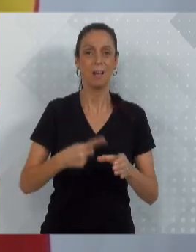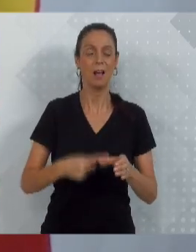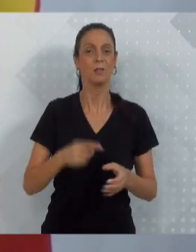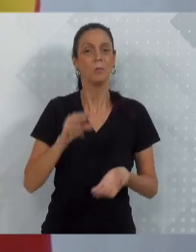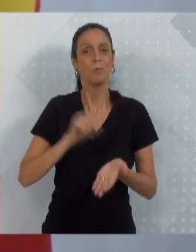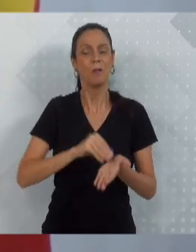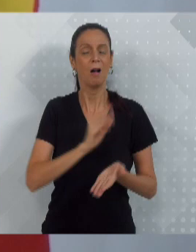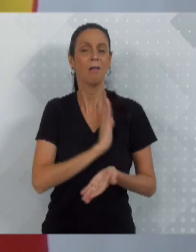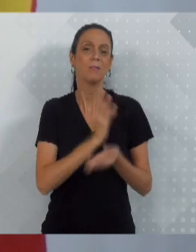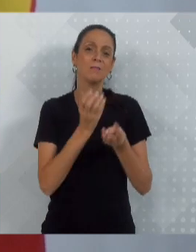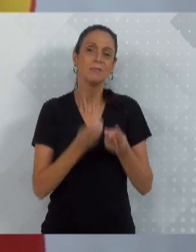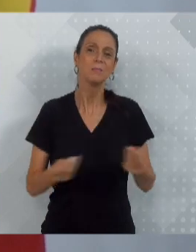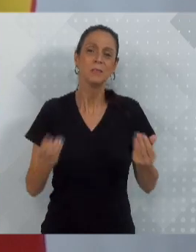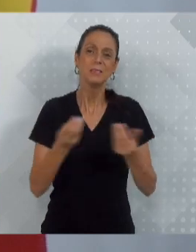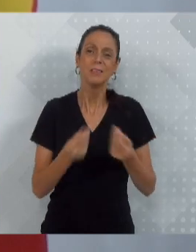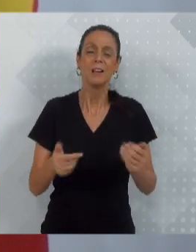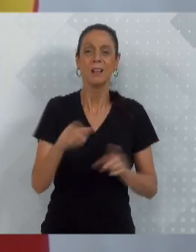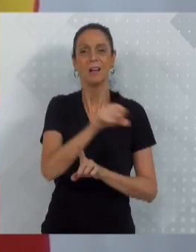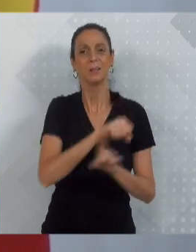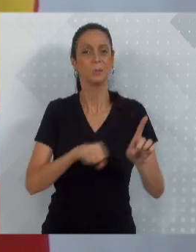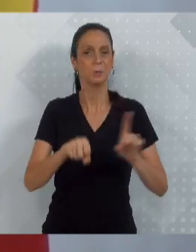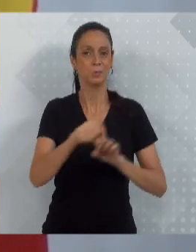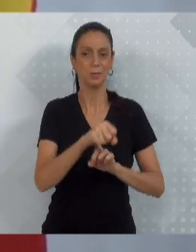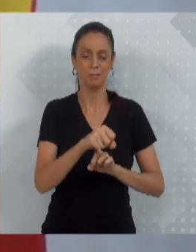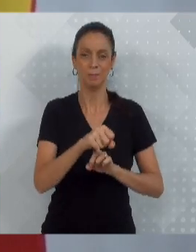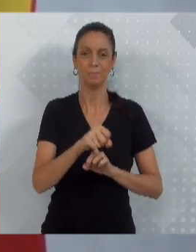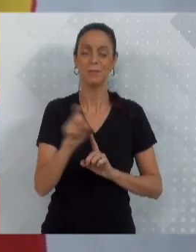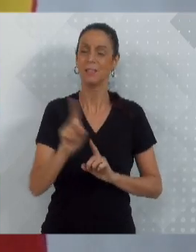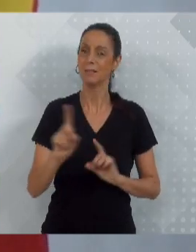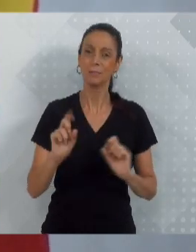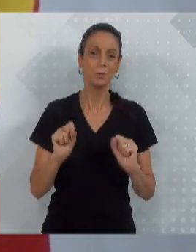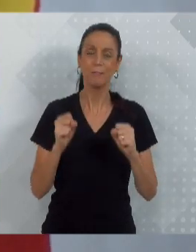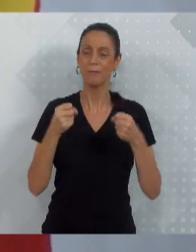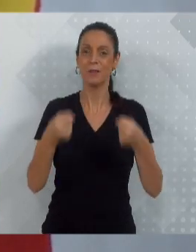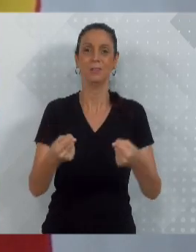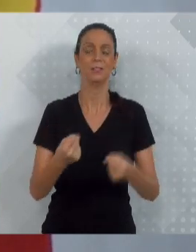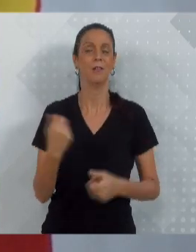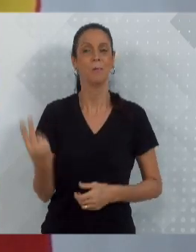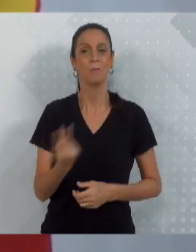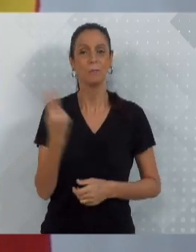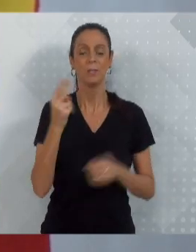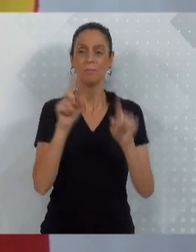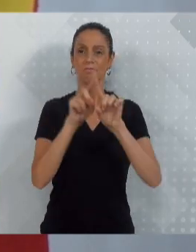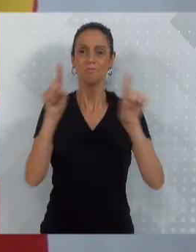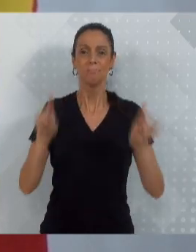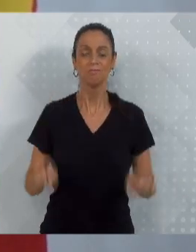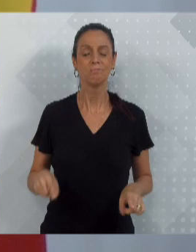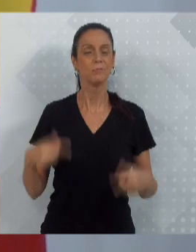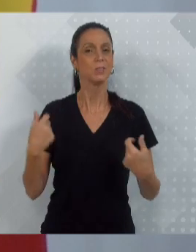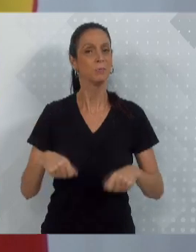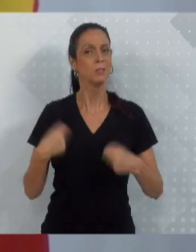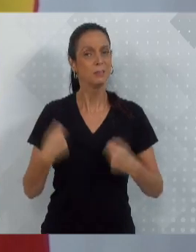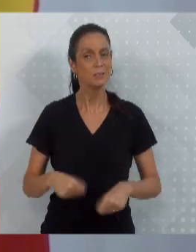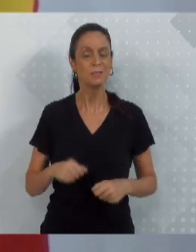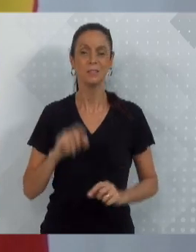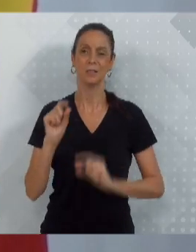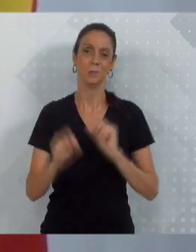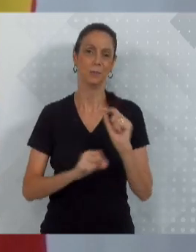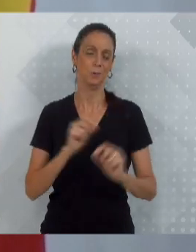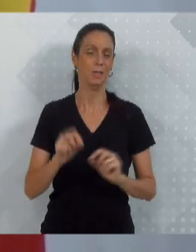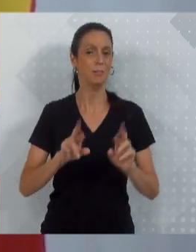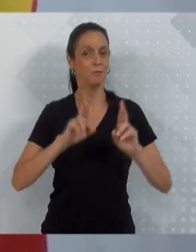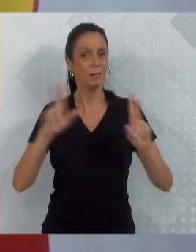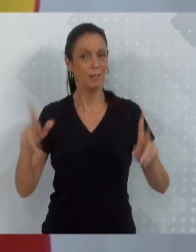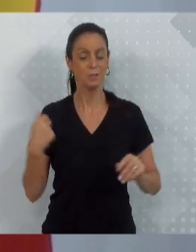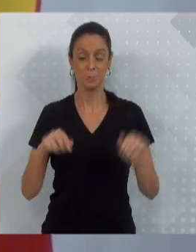insensibilidade social e que não coloquem na sua plataforma a valorização do servidor. A gente tem que desmistificar isso. Nós precisamos de